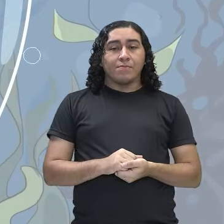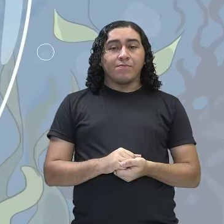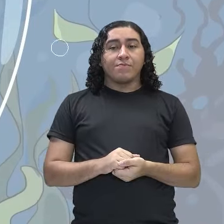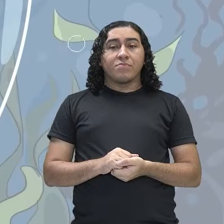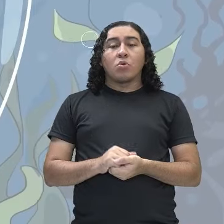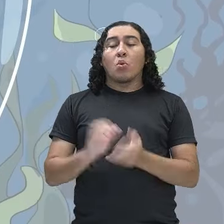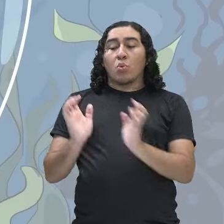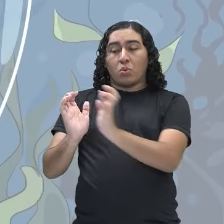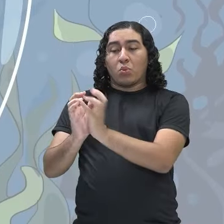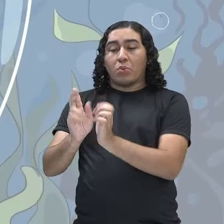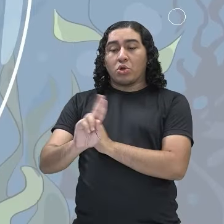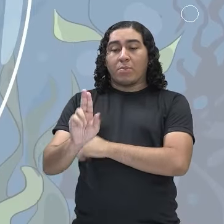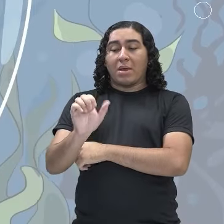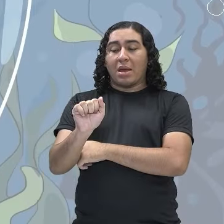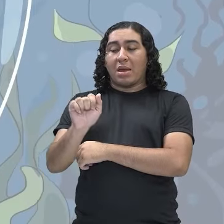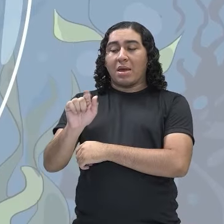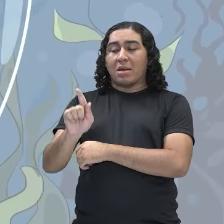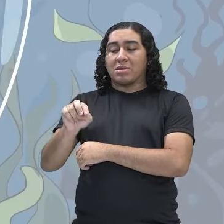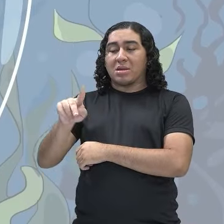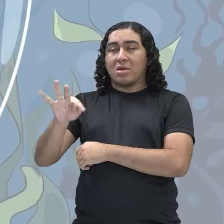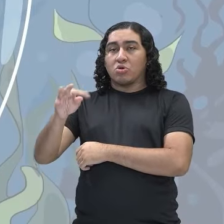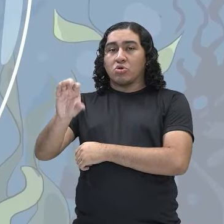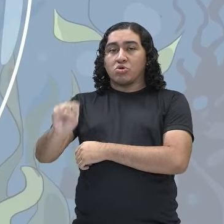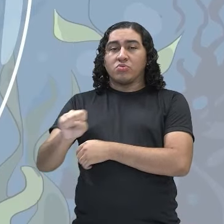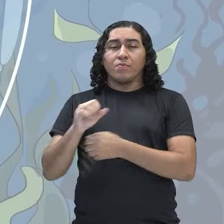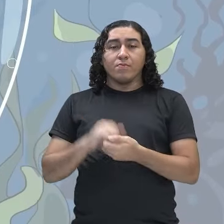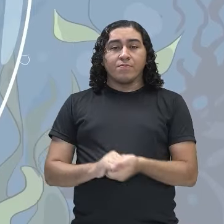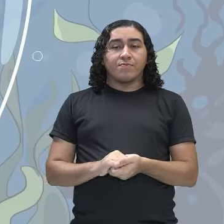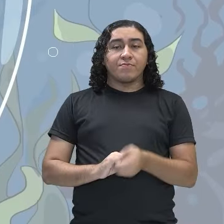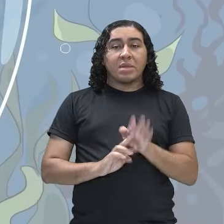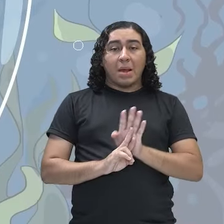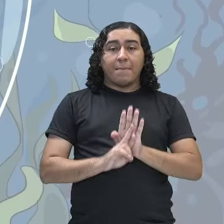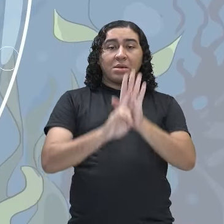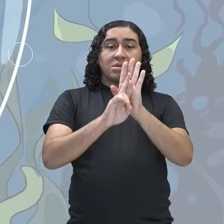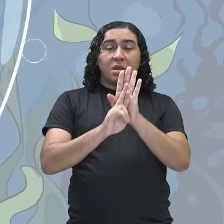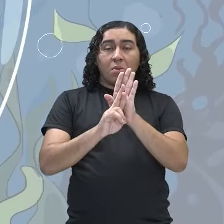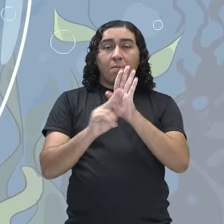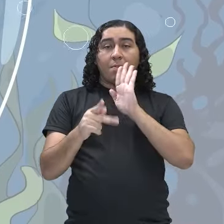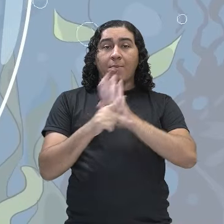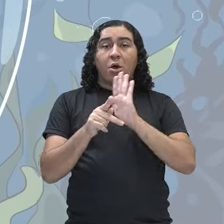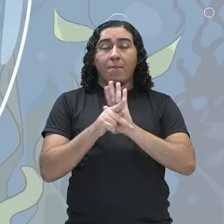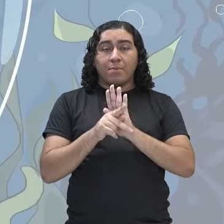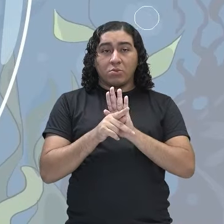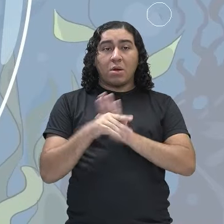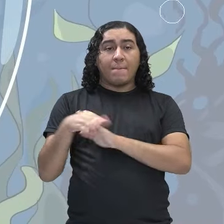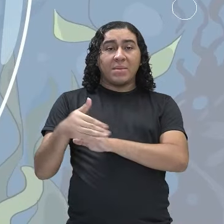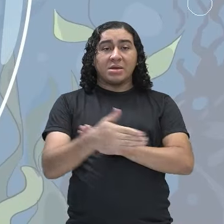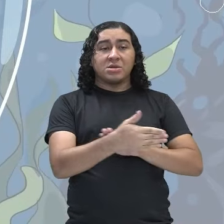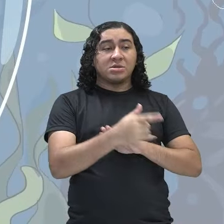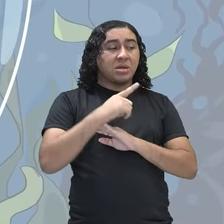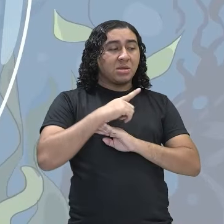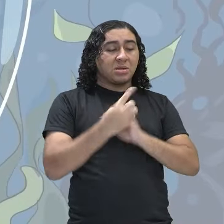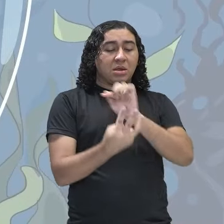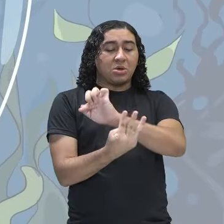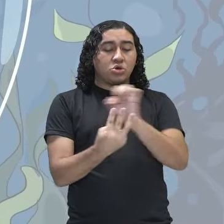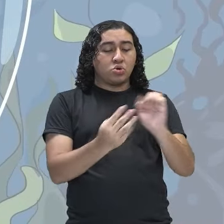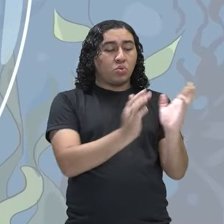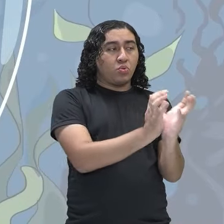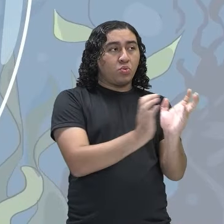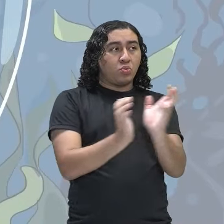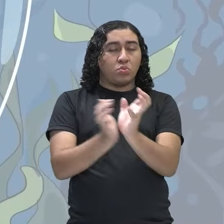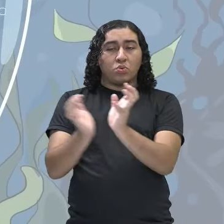Então aqui a gente observa a representação de espécies que fazem parte desses três grupos que estão relacionados